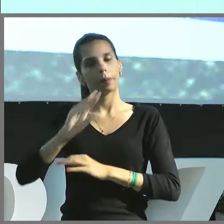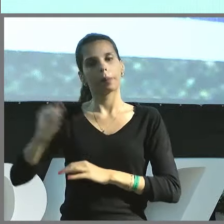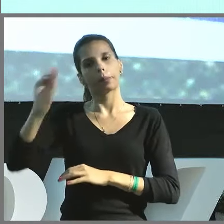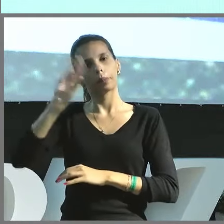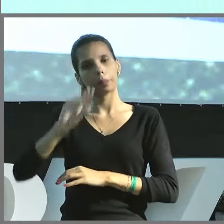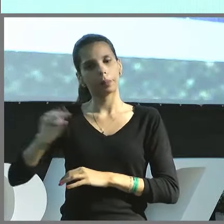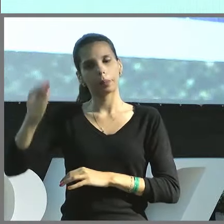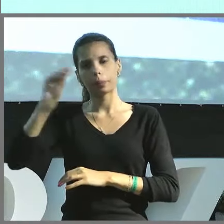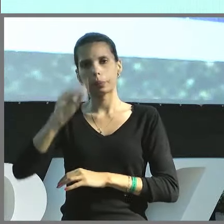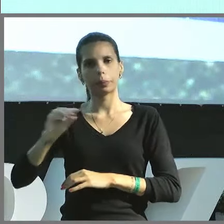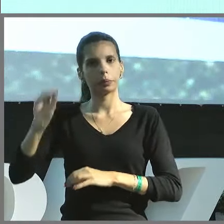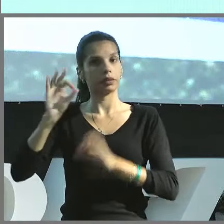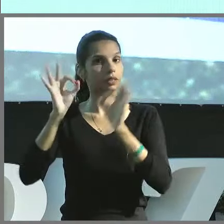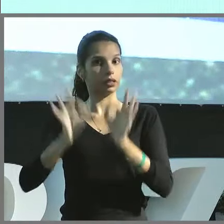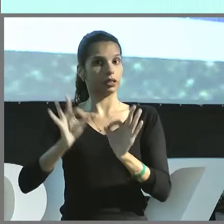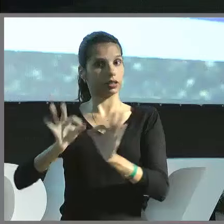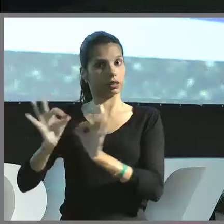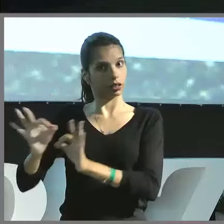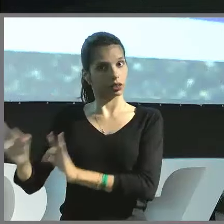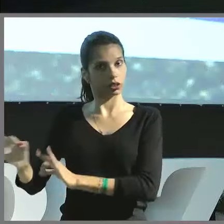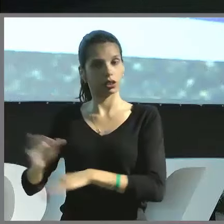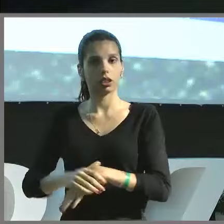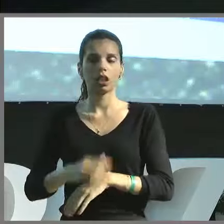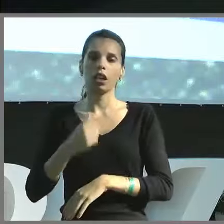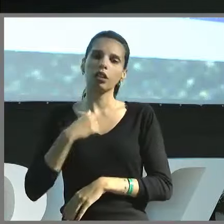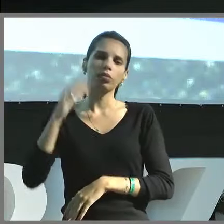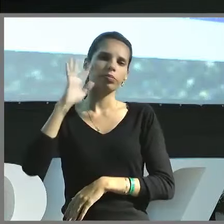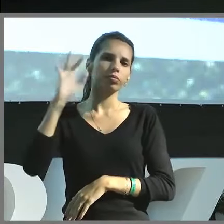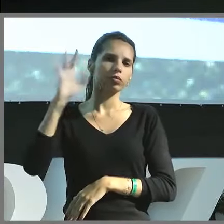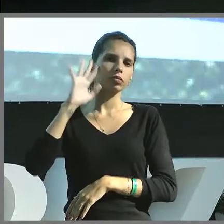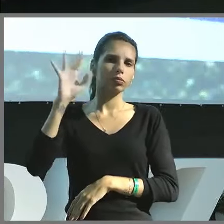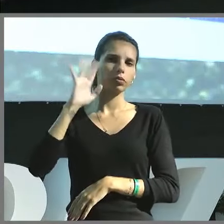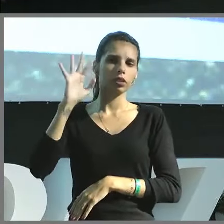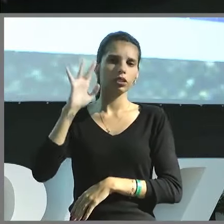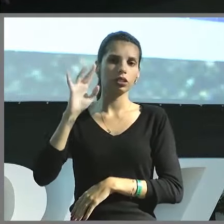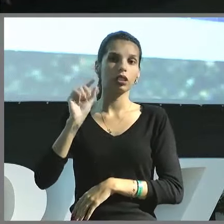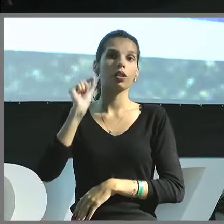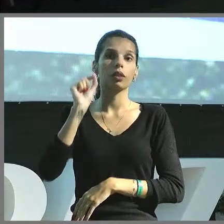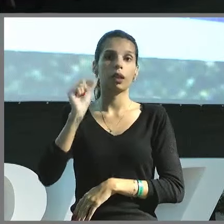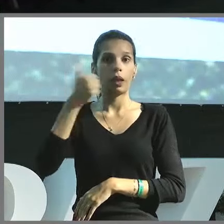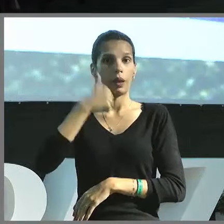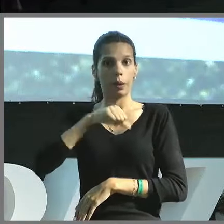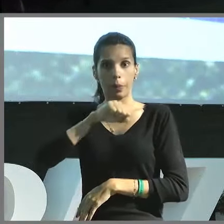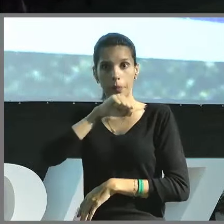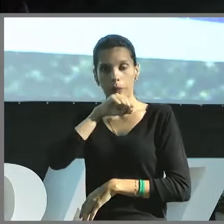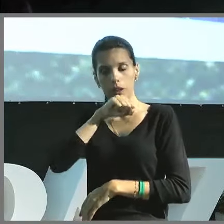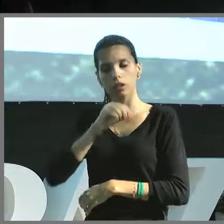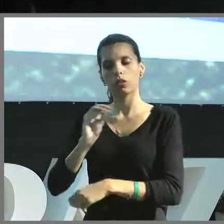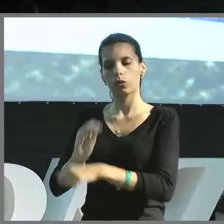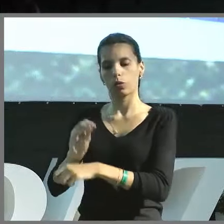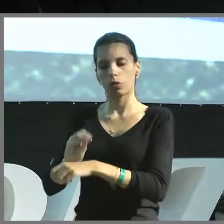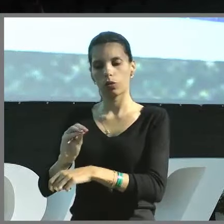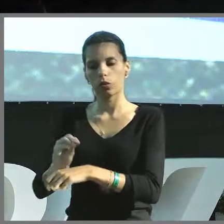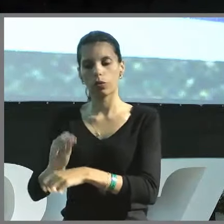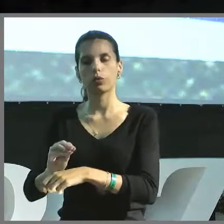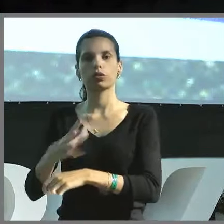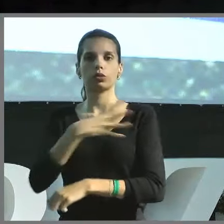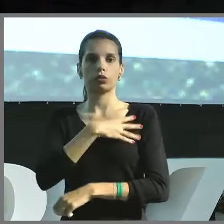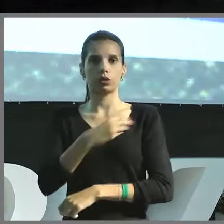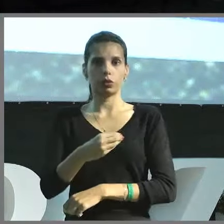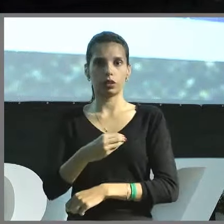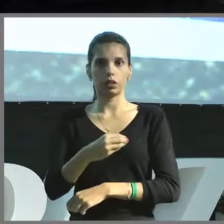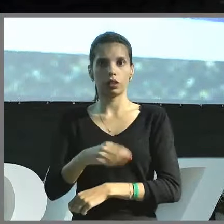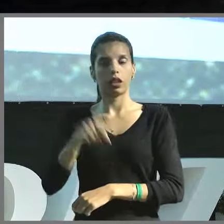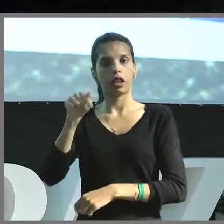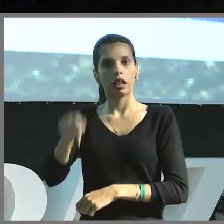Nosso, direitinho. Eu fiquei pensando quanto as mães auxiliam seus filhos quando ensinam o